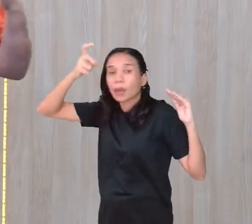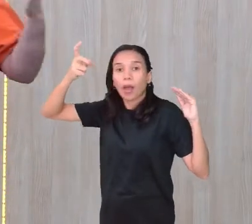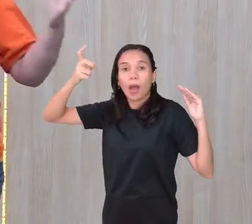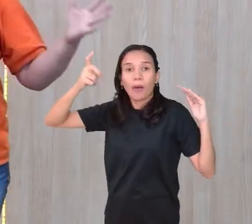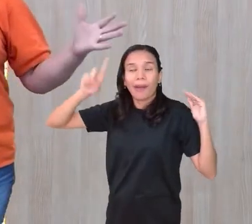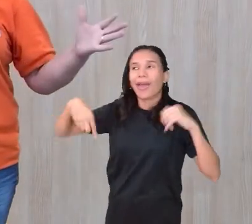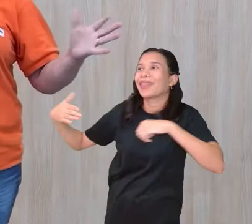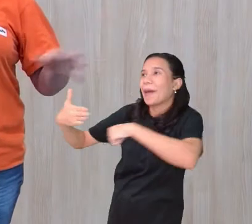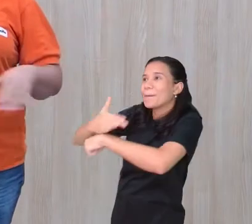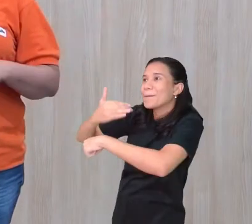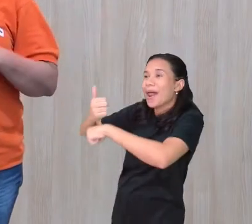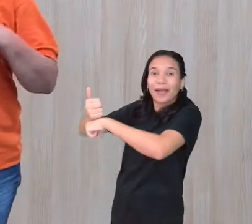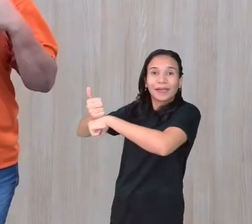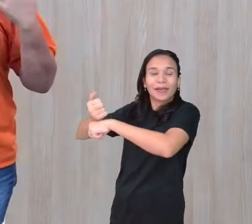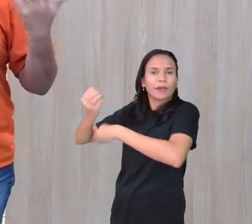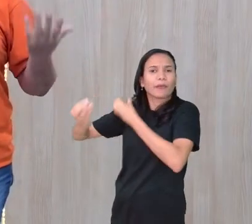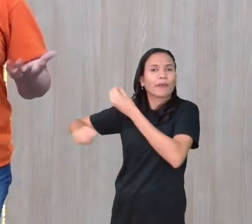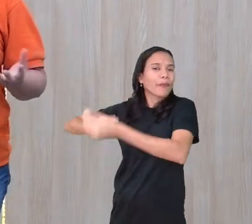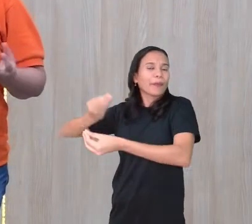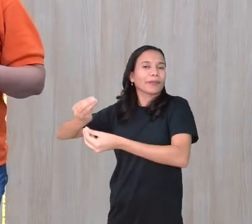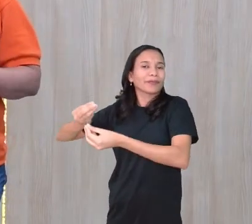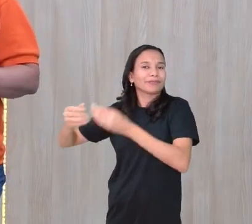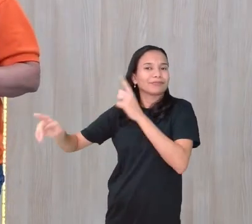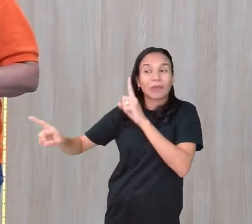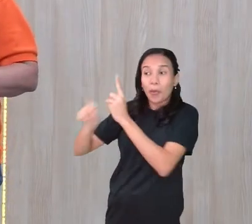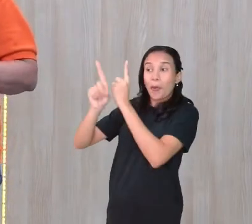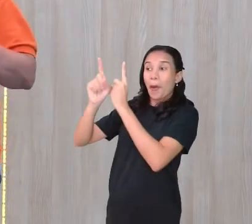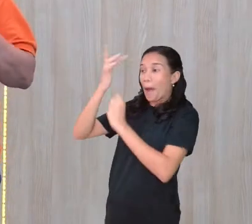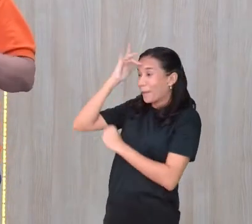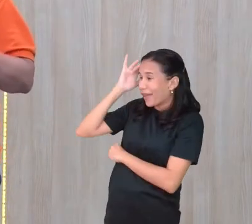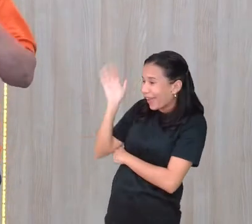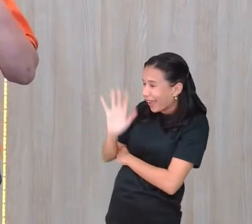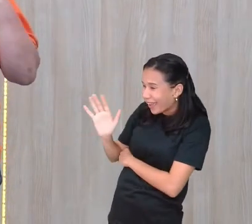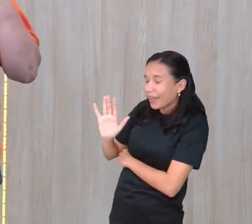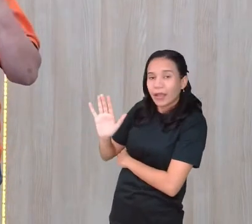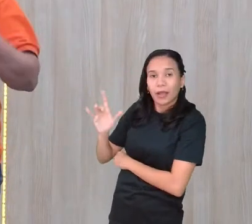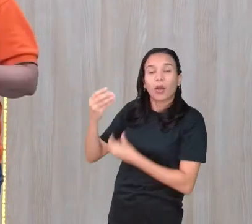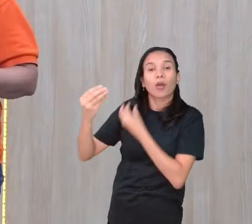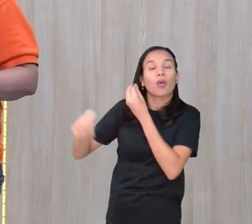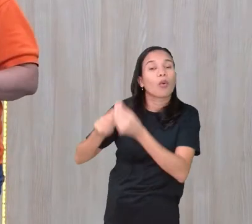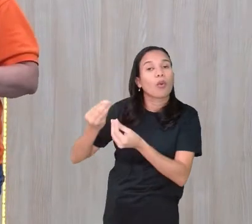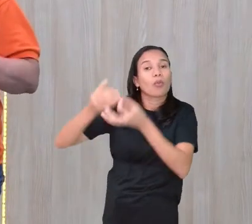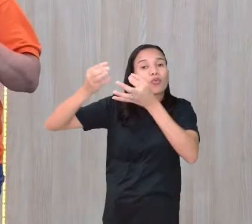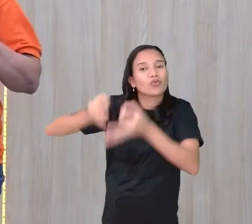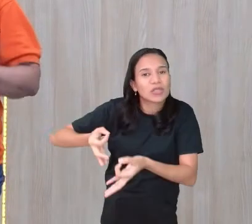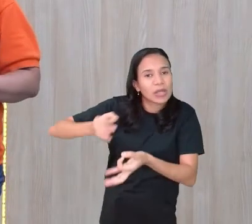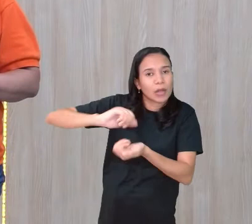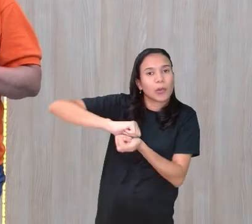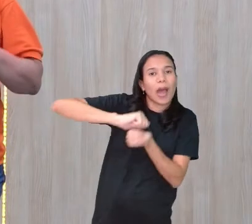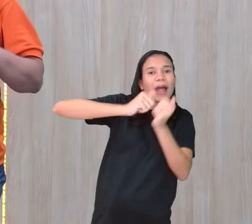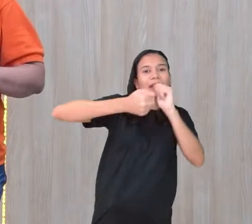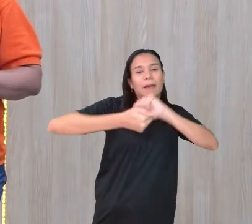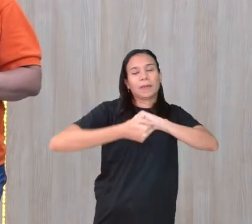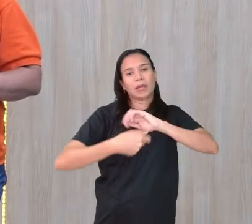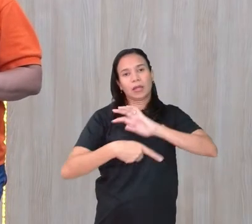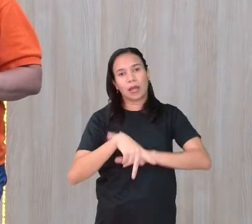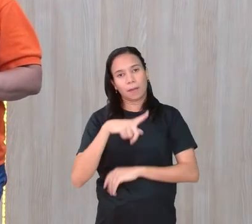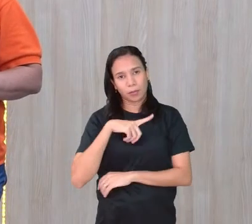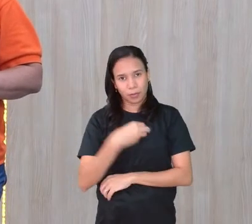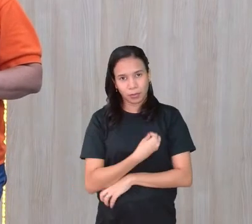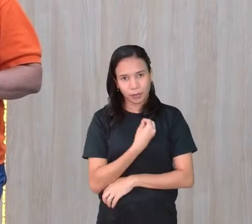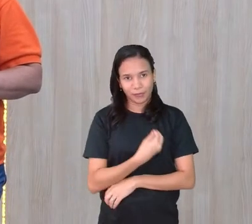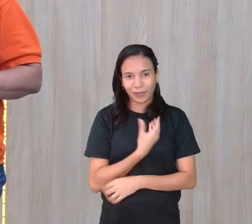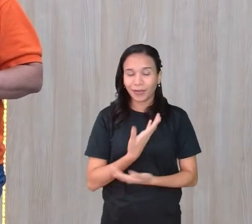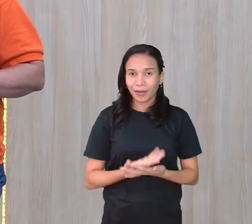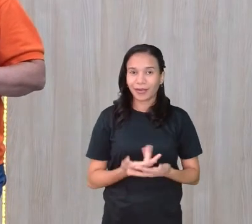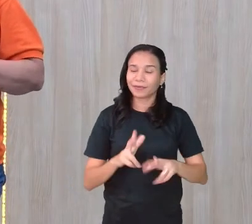na praça, não é? Quando encontramos alguém. Então, devemos adequar à medida que precisamos.